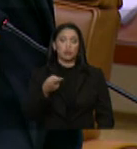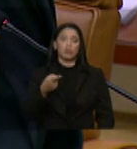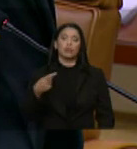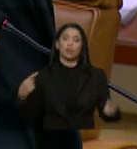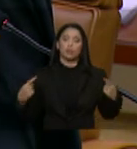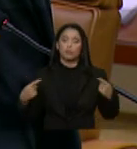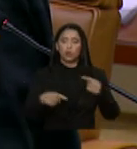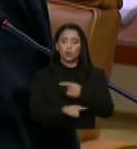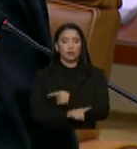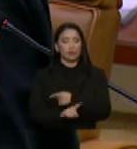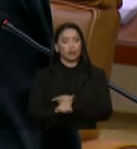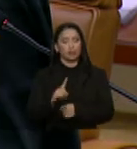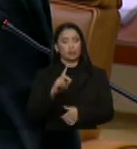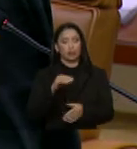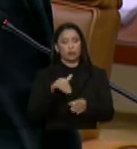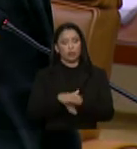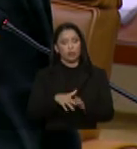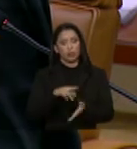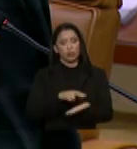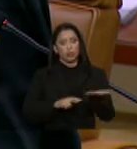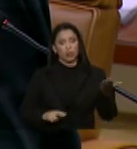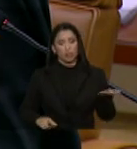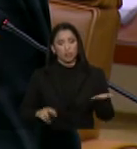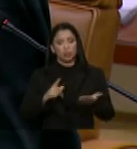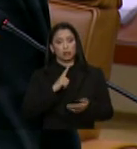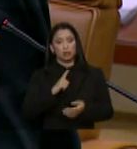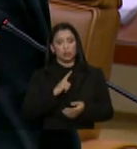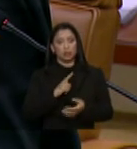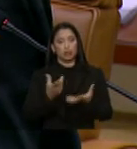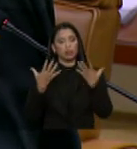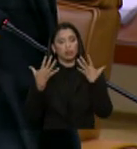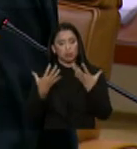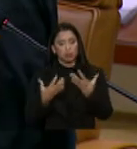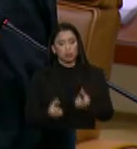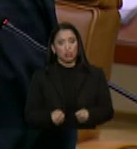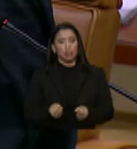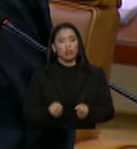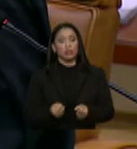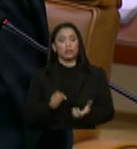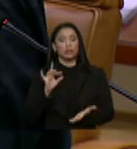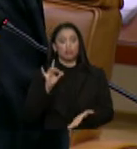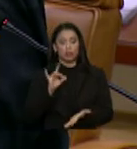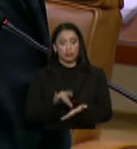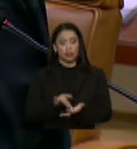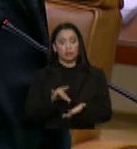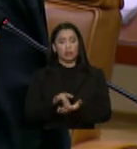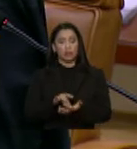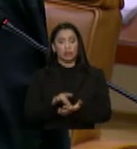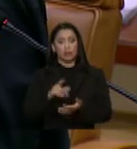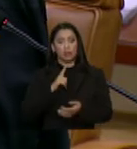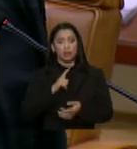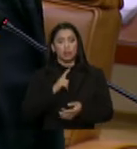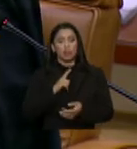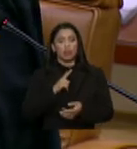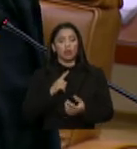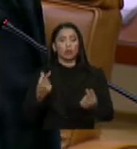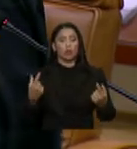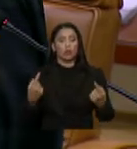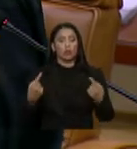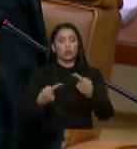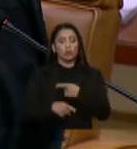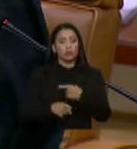relator é eu aceito a legitimidade Ativa é da requerente e a existência de controversa judicial